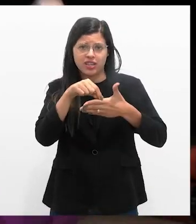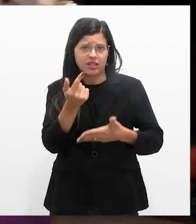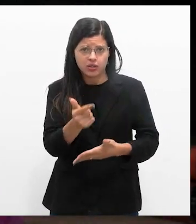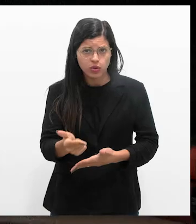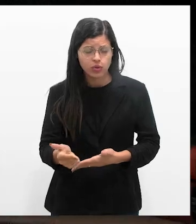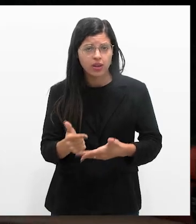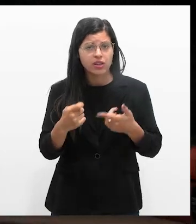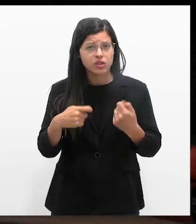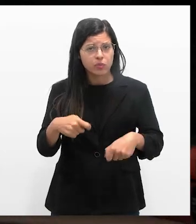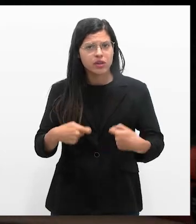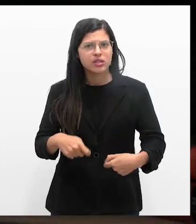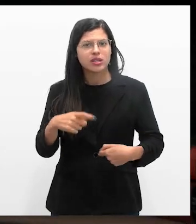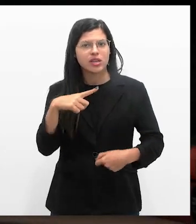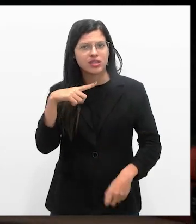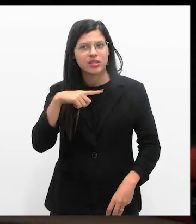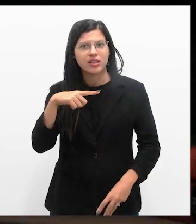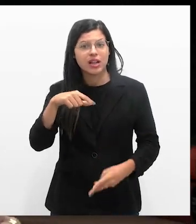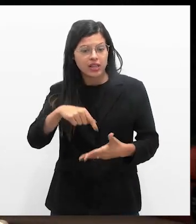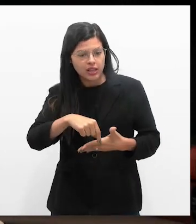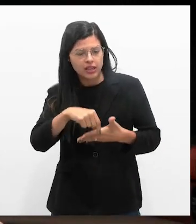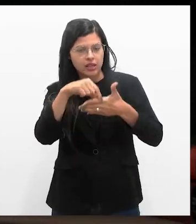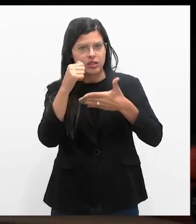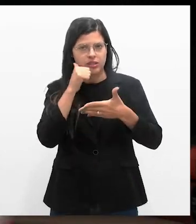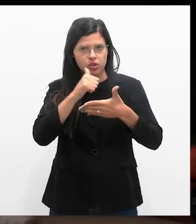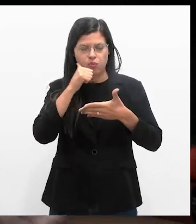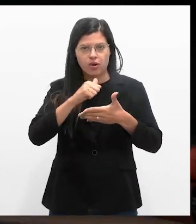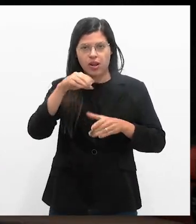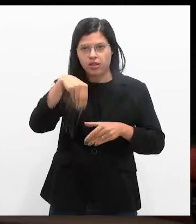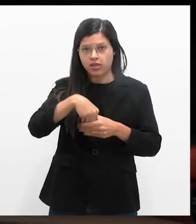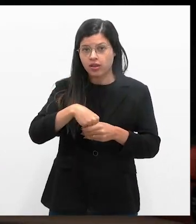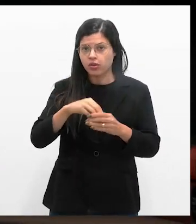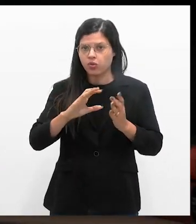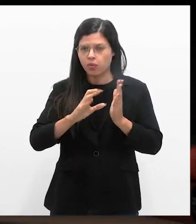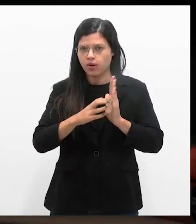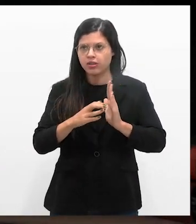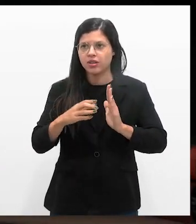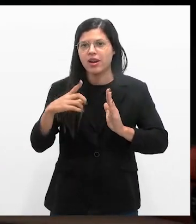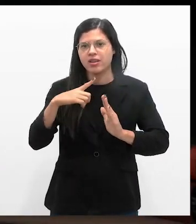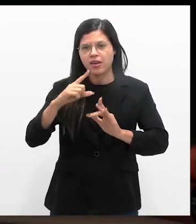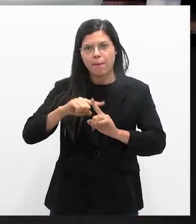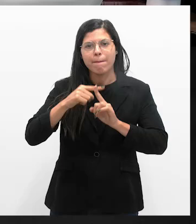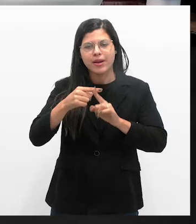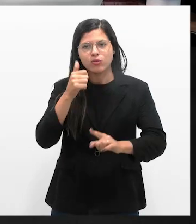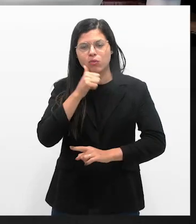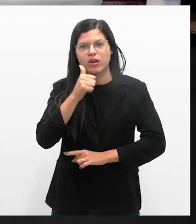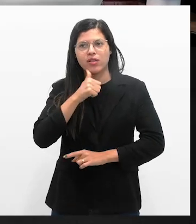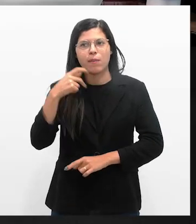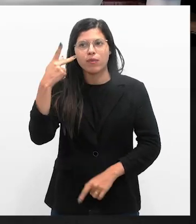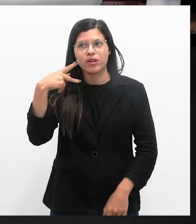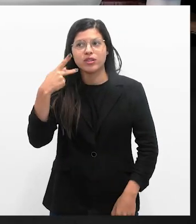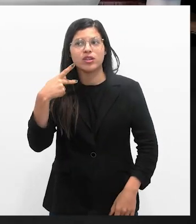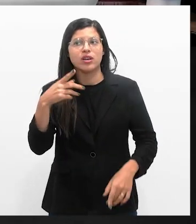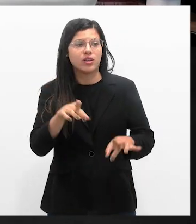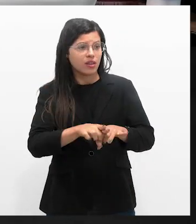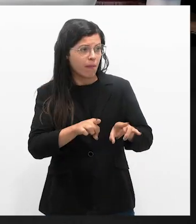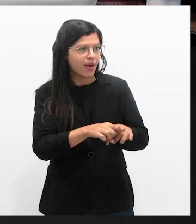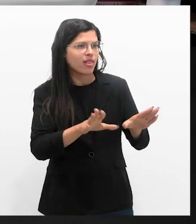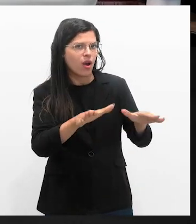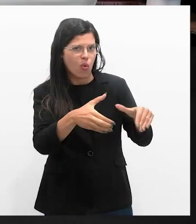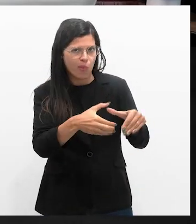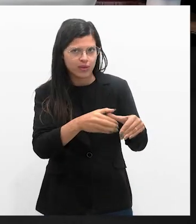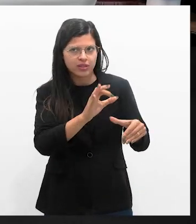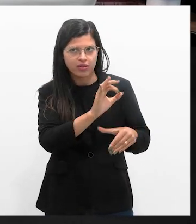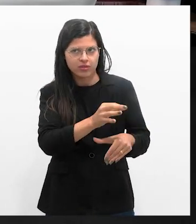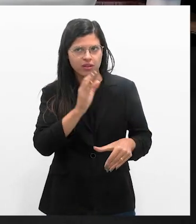haja comando de mulheres nos partidos. Aí você vai ter mais mulheres na política. E nas comissões, né, deputada? E nas como comissões, a